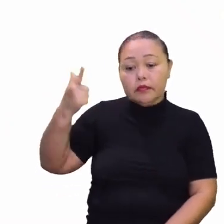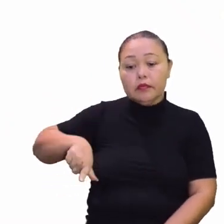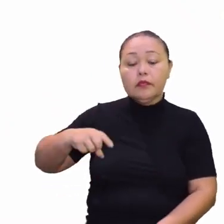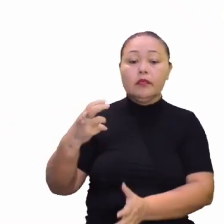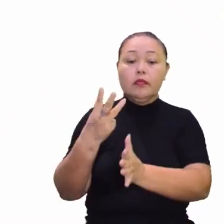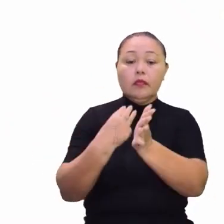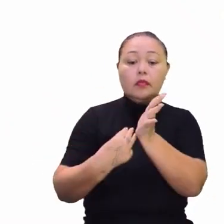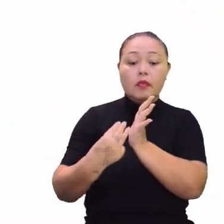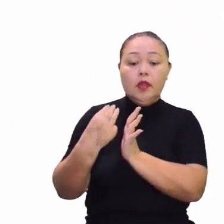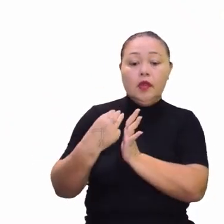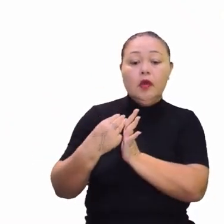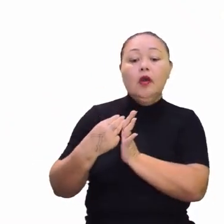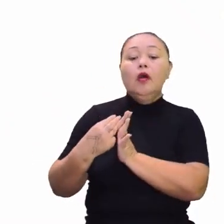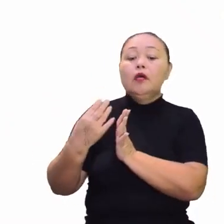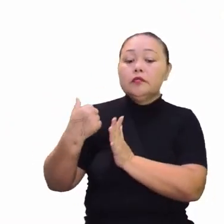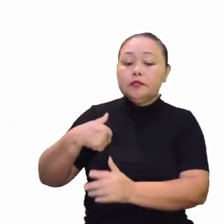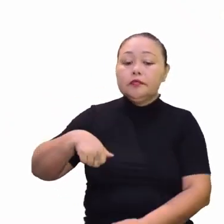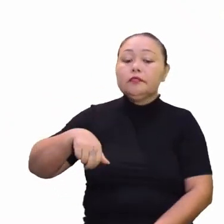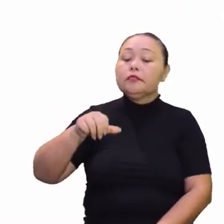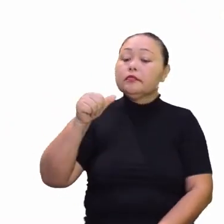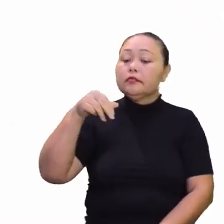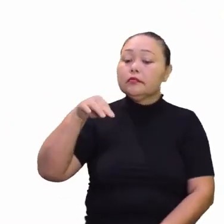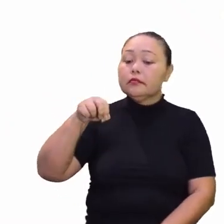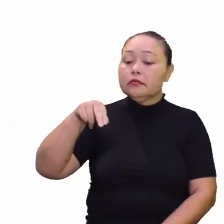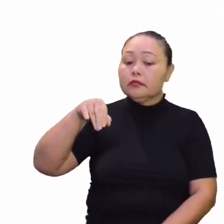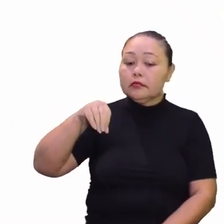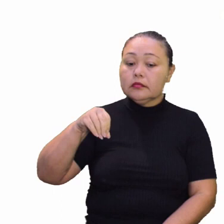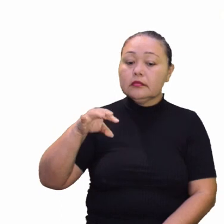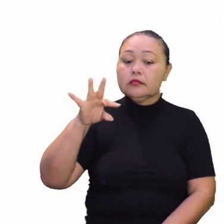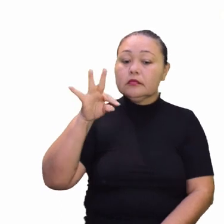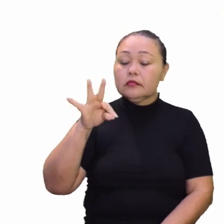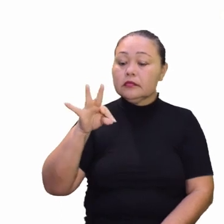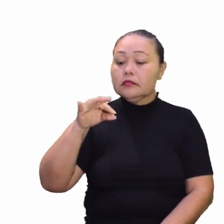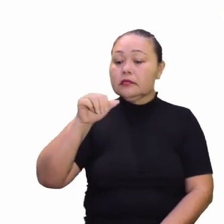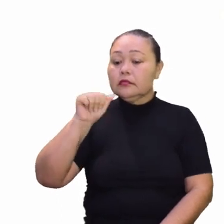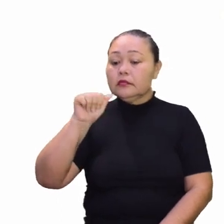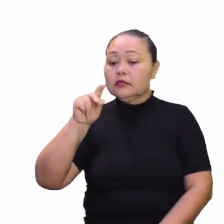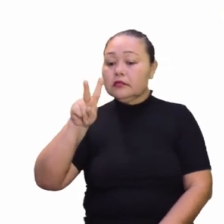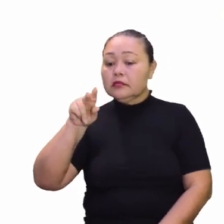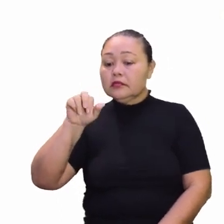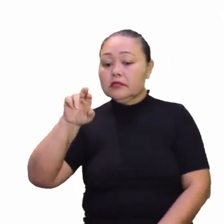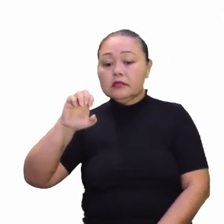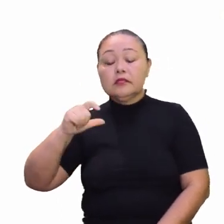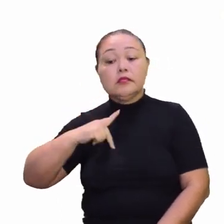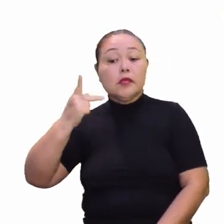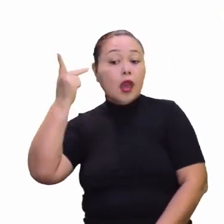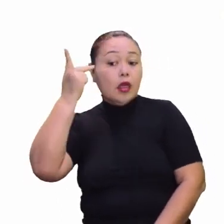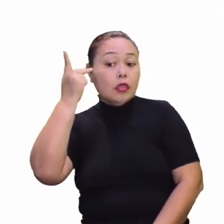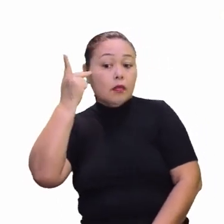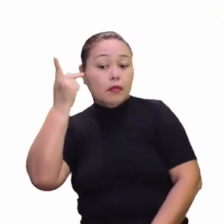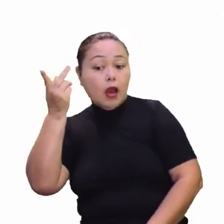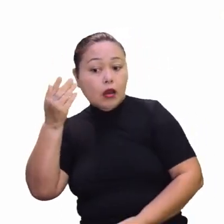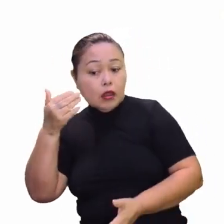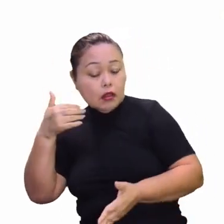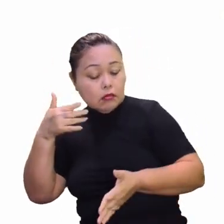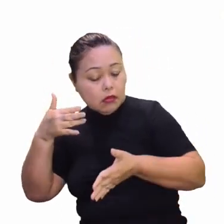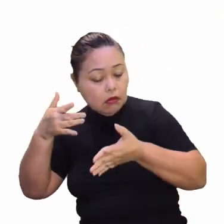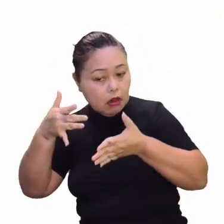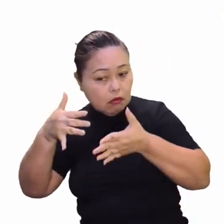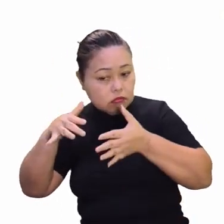mapinha, pronto, de Antônio Raposo Tavares, São Paulo até a região